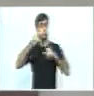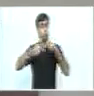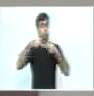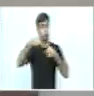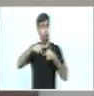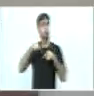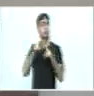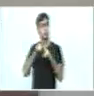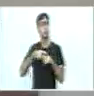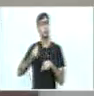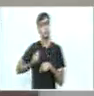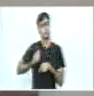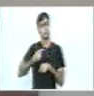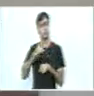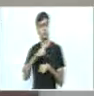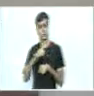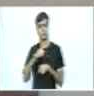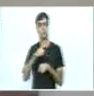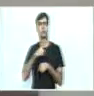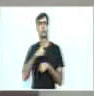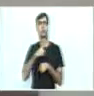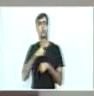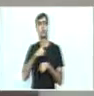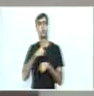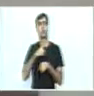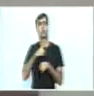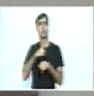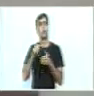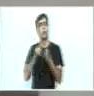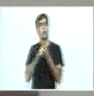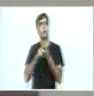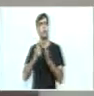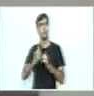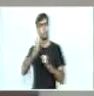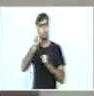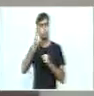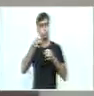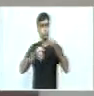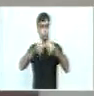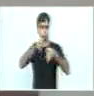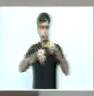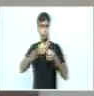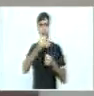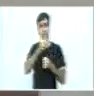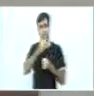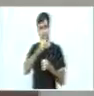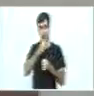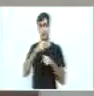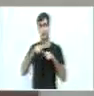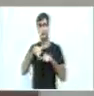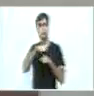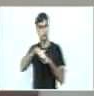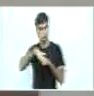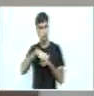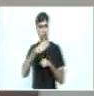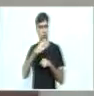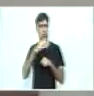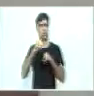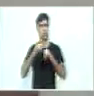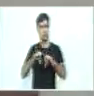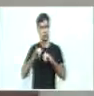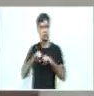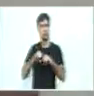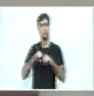estava presente o representante da Procuradoria Estadual, o procurador que trabalha com a pasta da educação